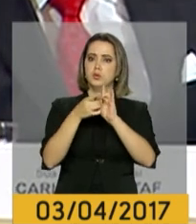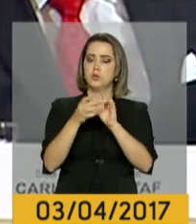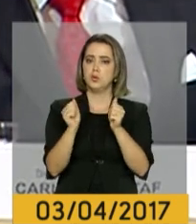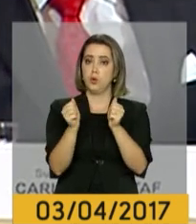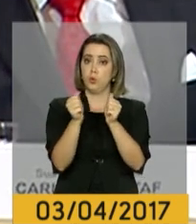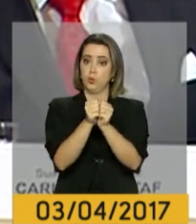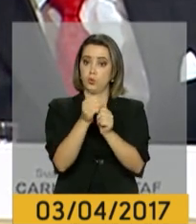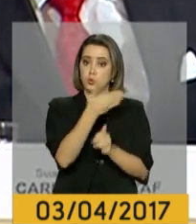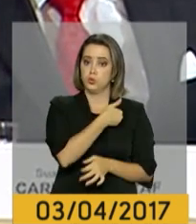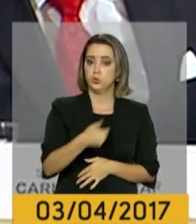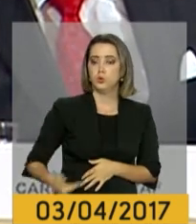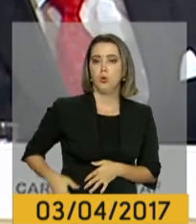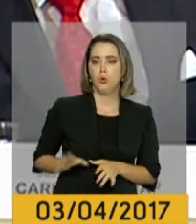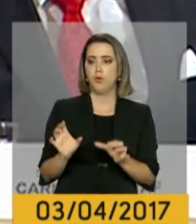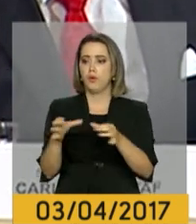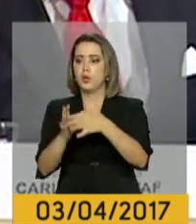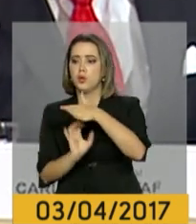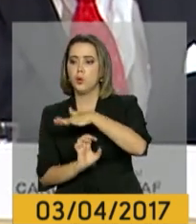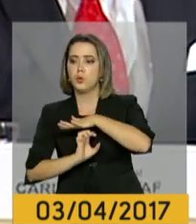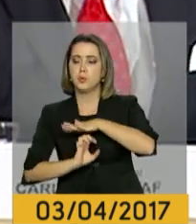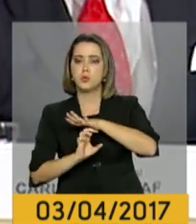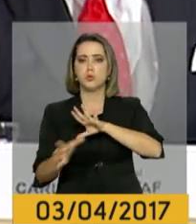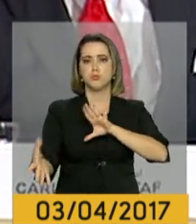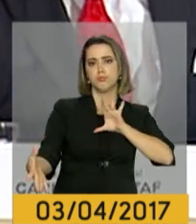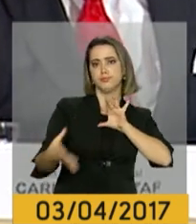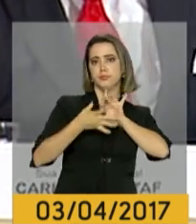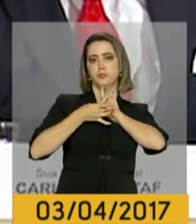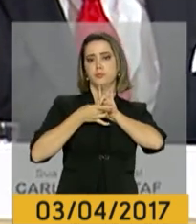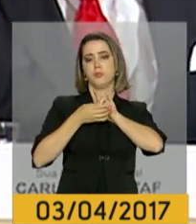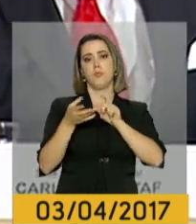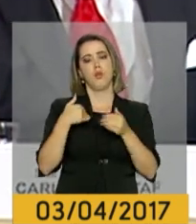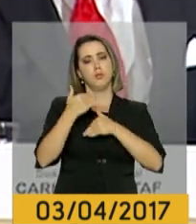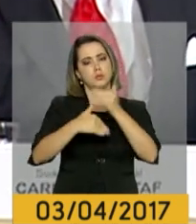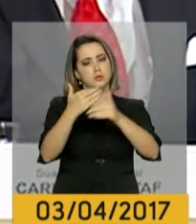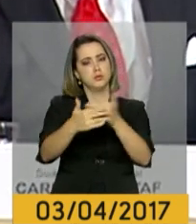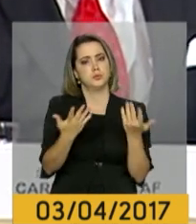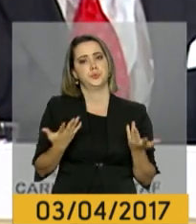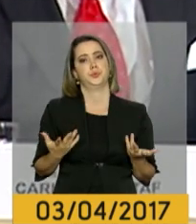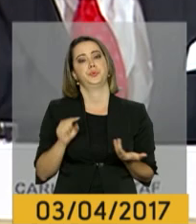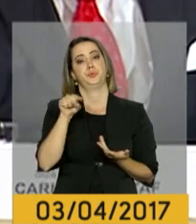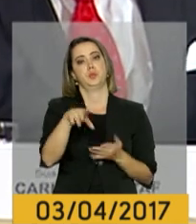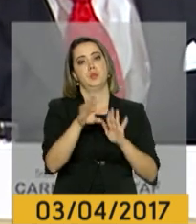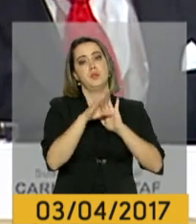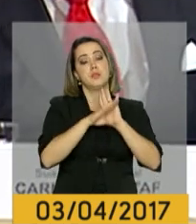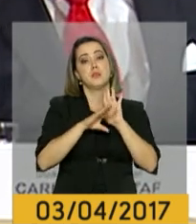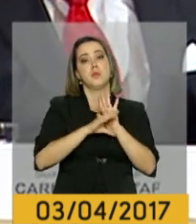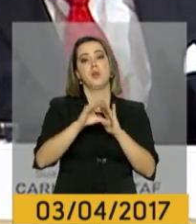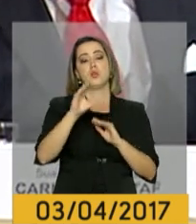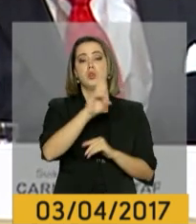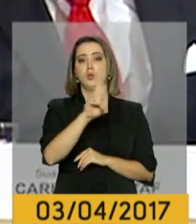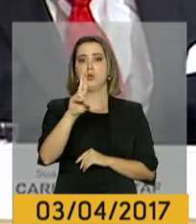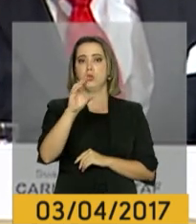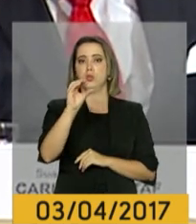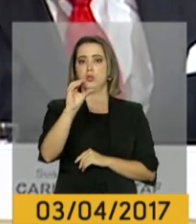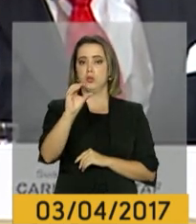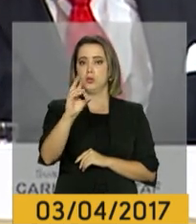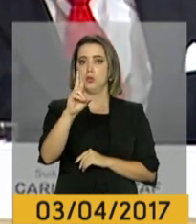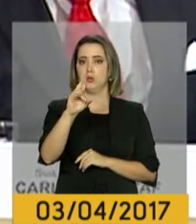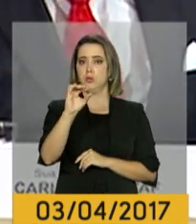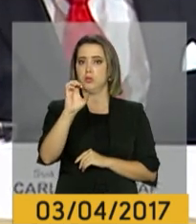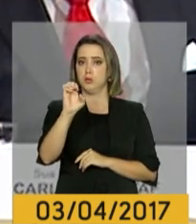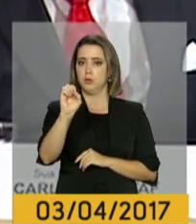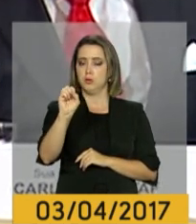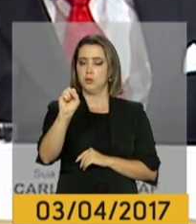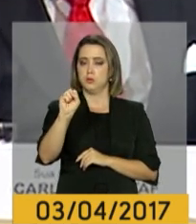público com os investidores e os agentes produtivos. Esse projeto, chamado Crescer, e aqui vai muito a